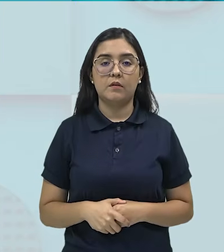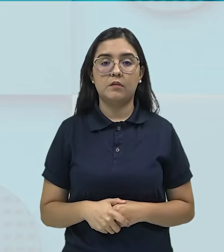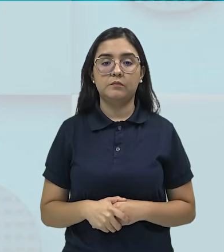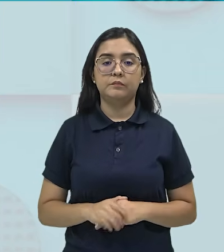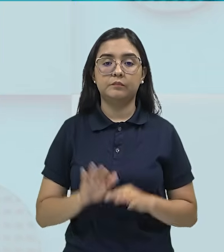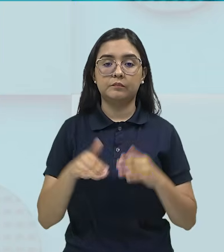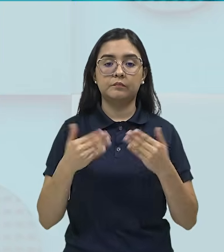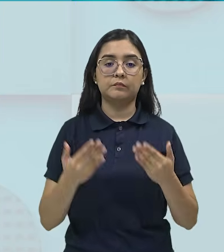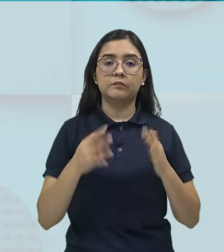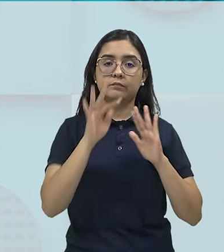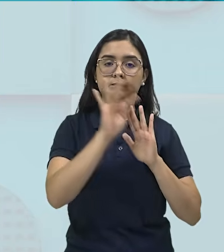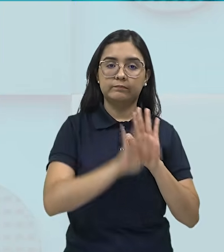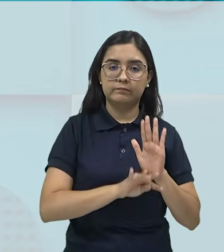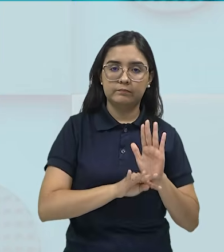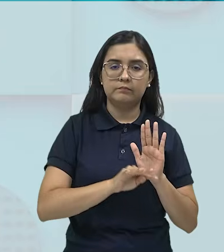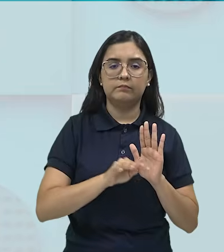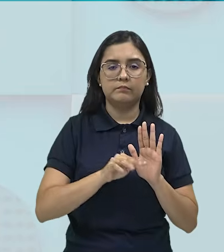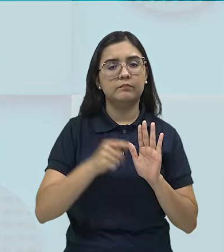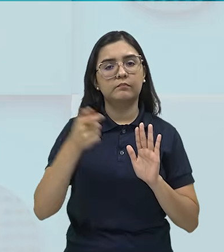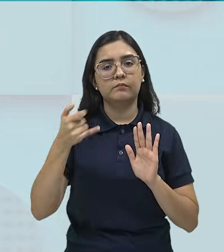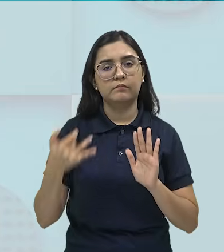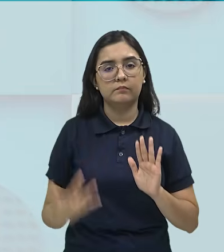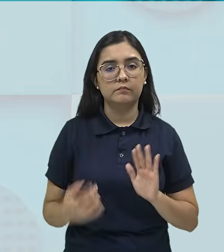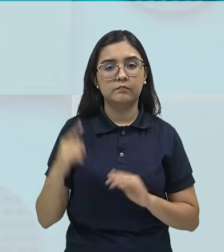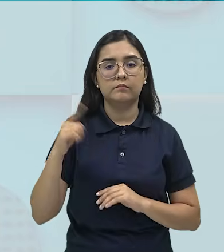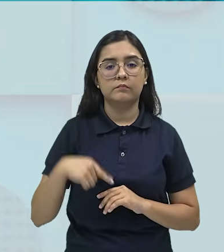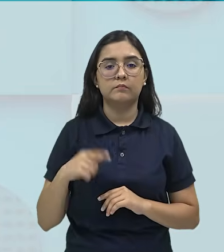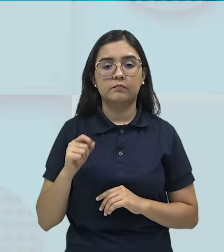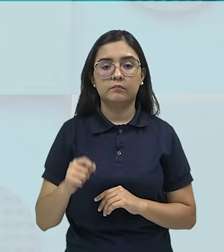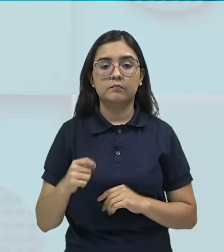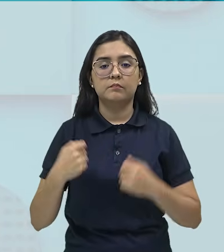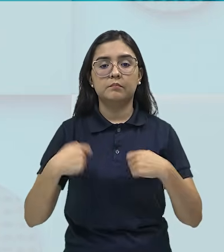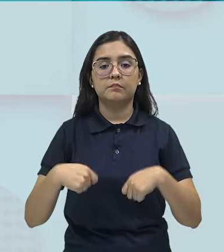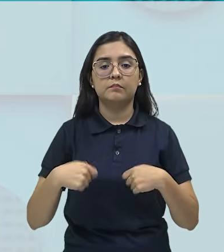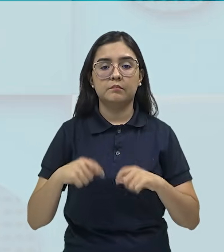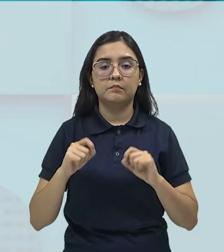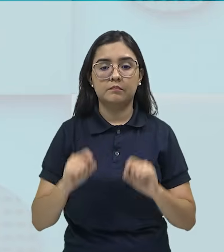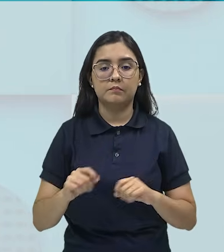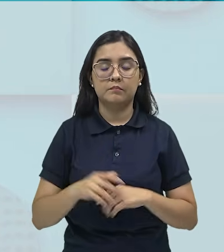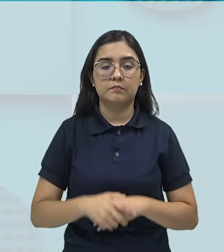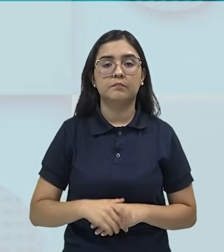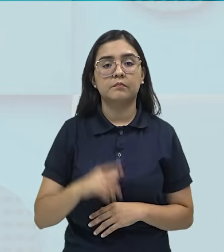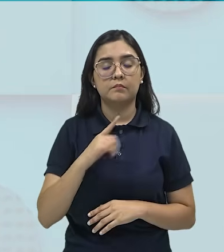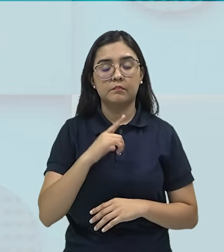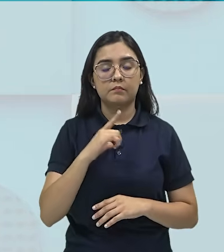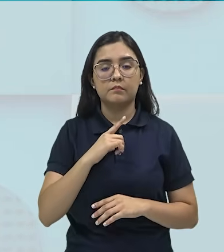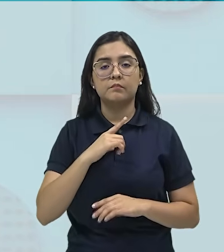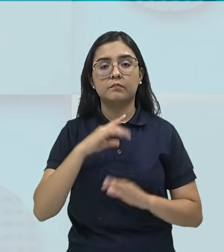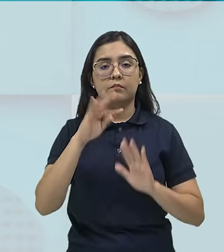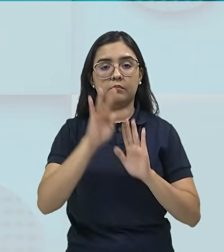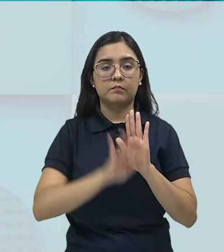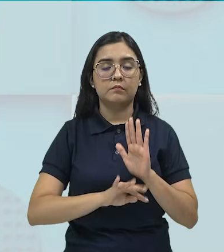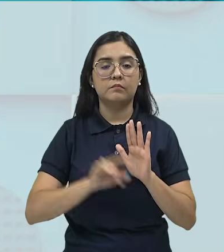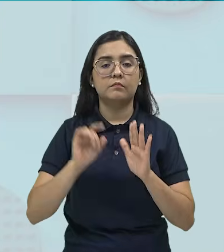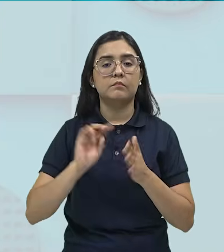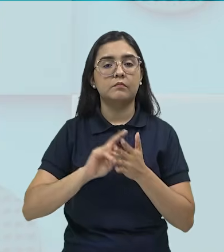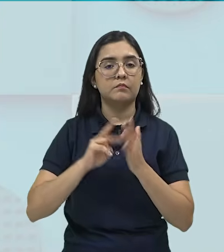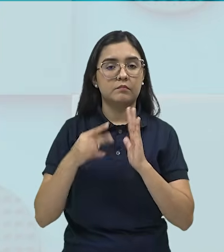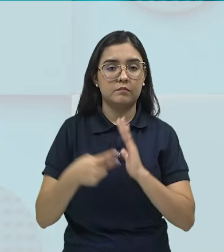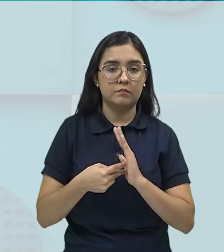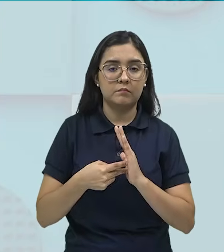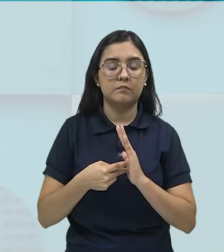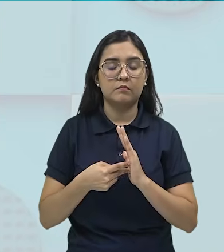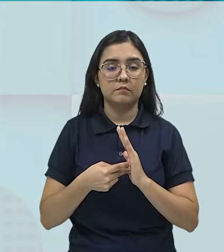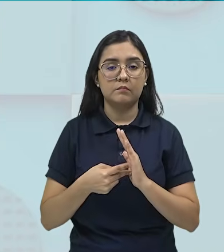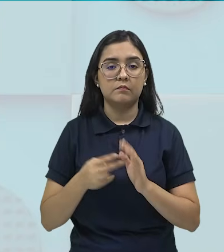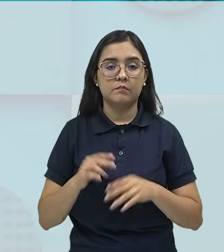o texto, como a gente já disse, ele tem que ter o quê? Uma unidade significativa, ou seja, tem que ter sentido.